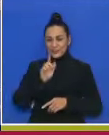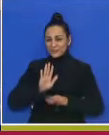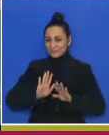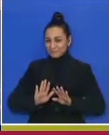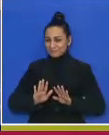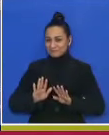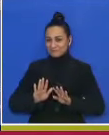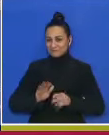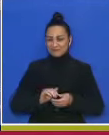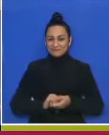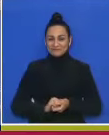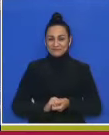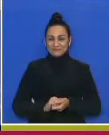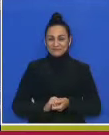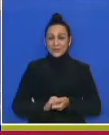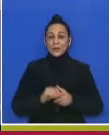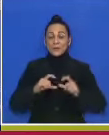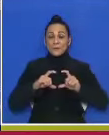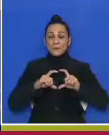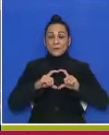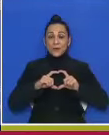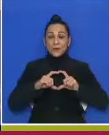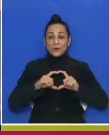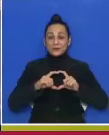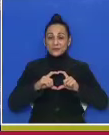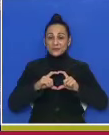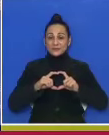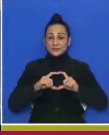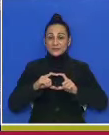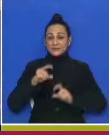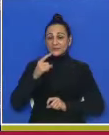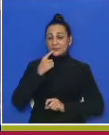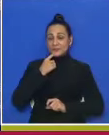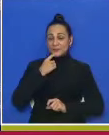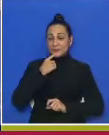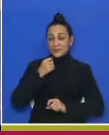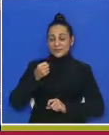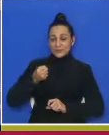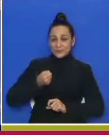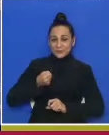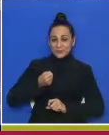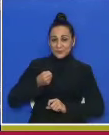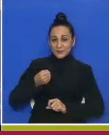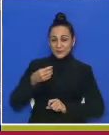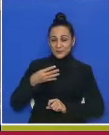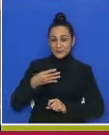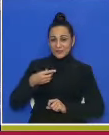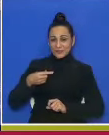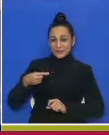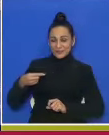chances. Bola vermelha, número 41. Vermelha, 41.